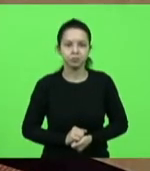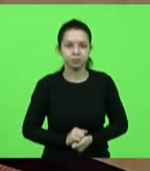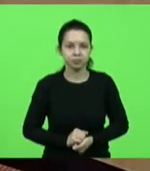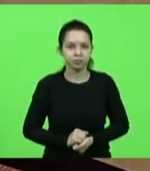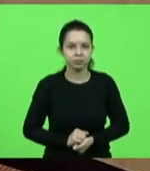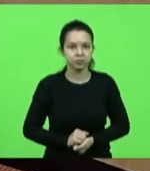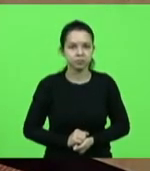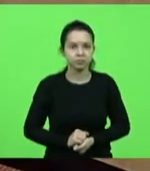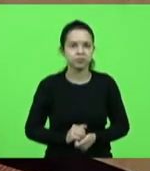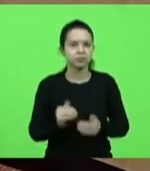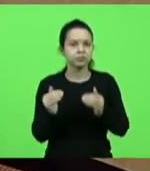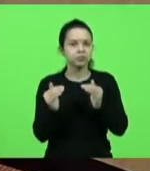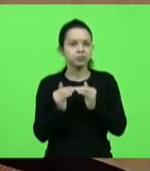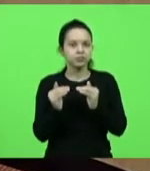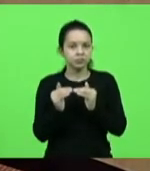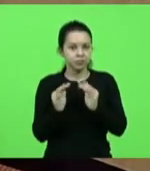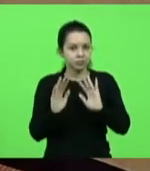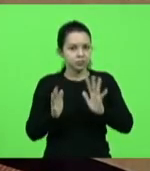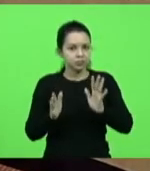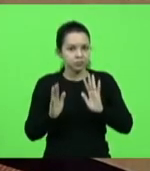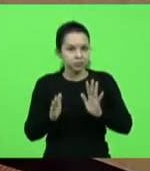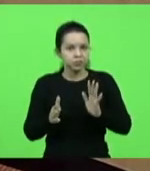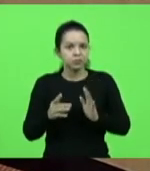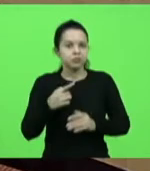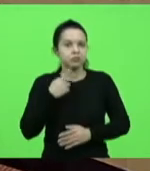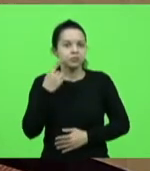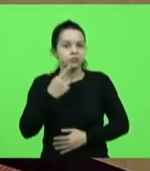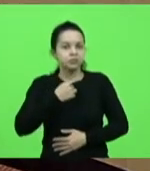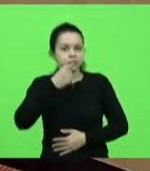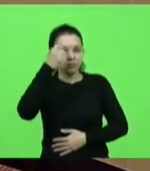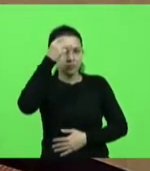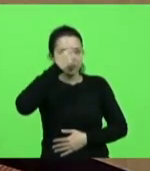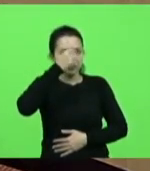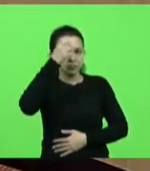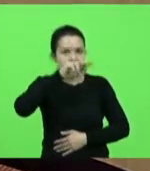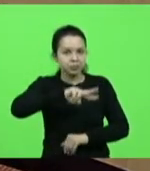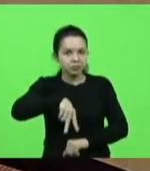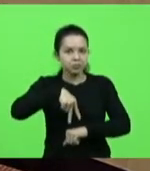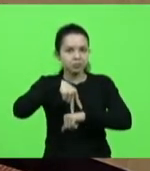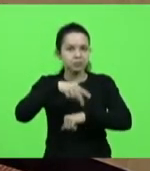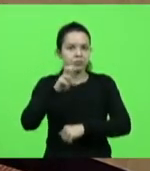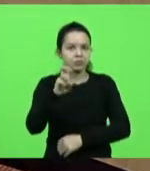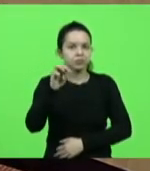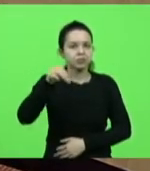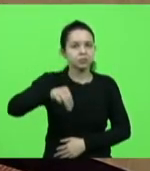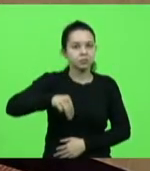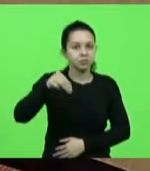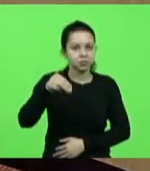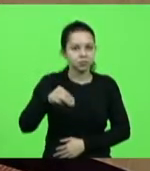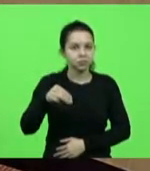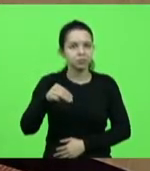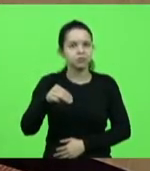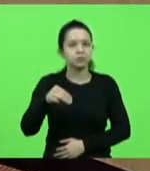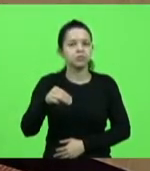Como um acordo, o deputado Maurício fará o uso de 5 minutos desse tempo com o